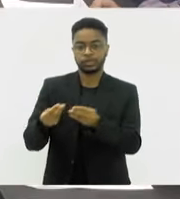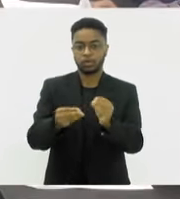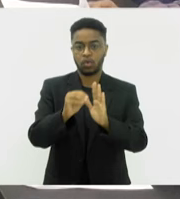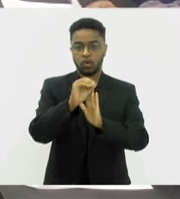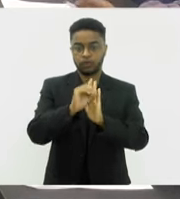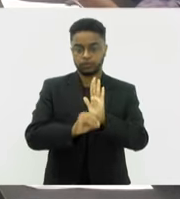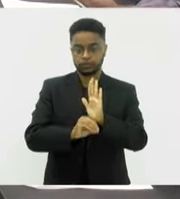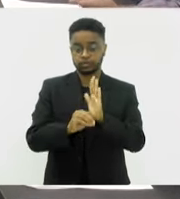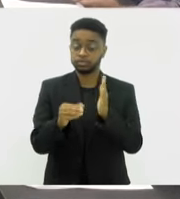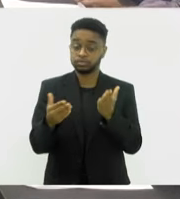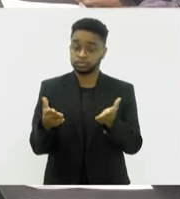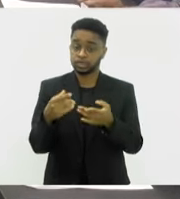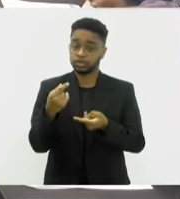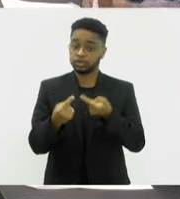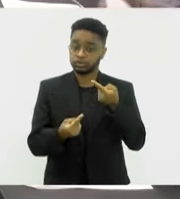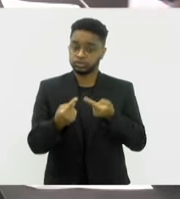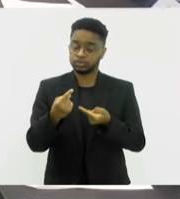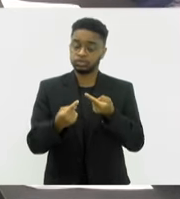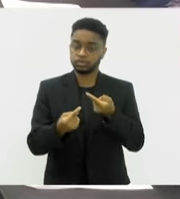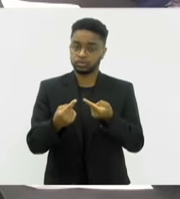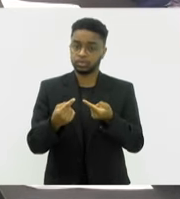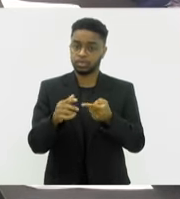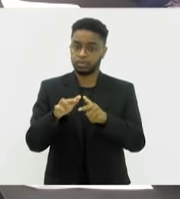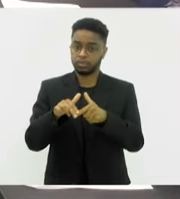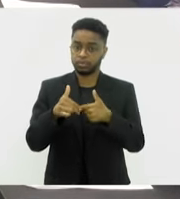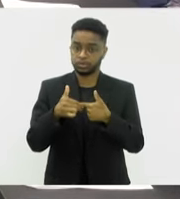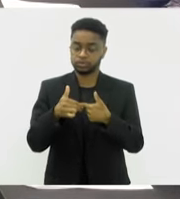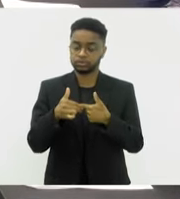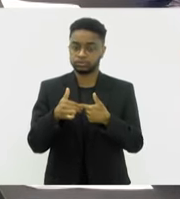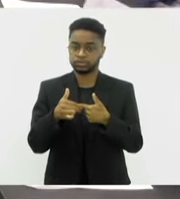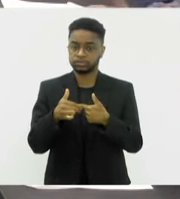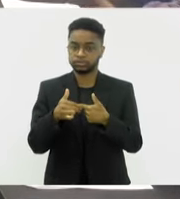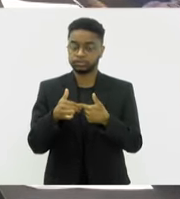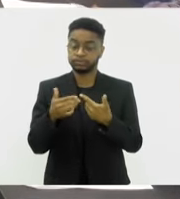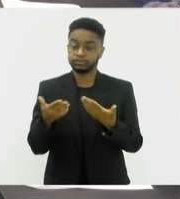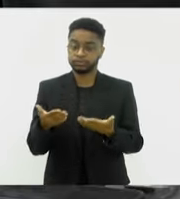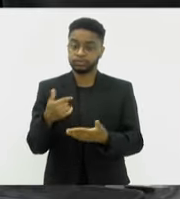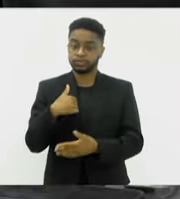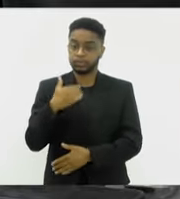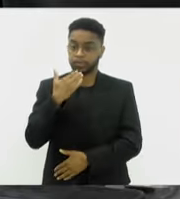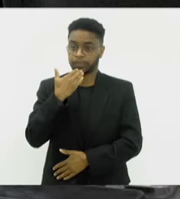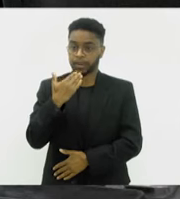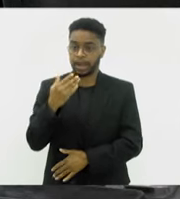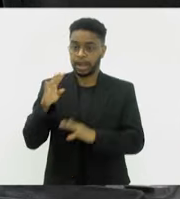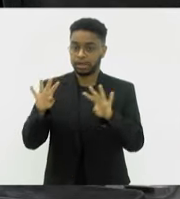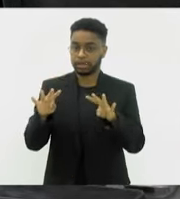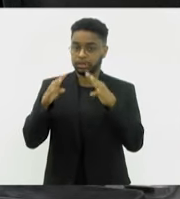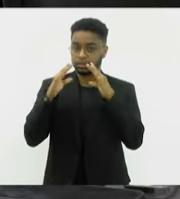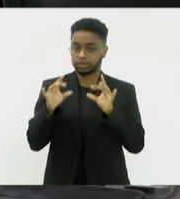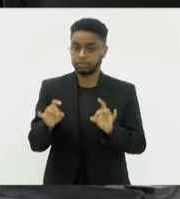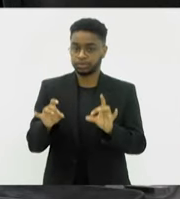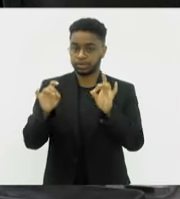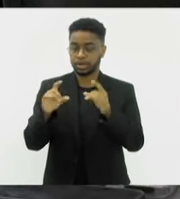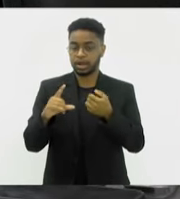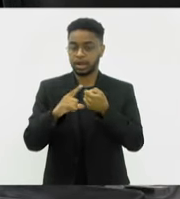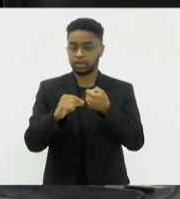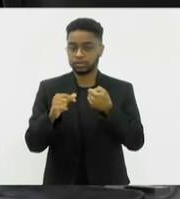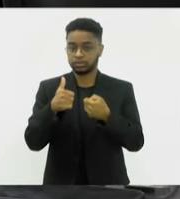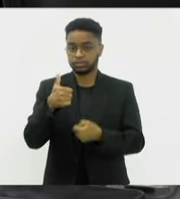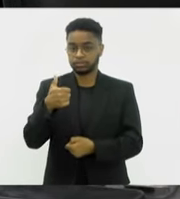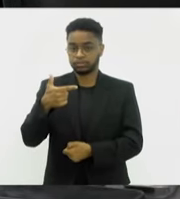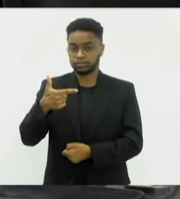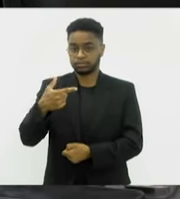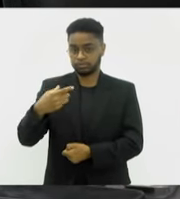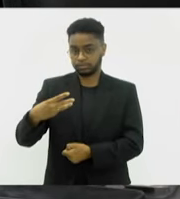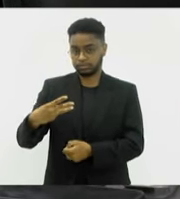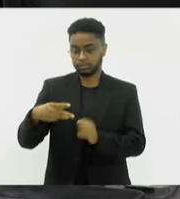Então, a discussão é nesse sentido. E aí eu peço uma especial atenção ao artigo 123 do Regimento